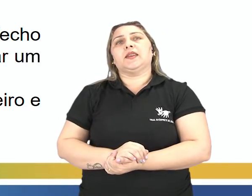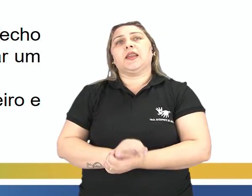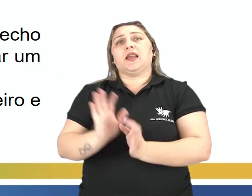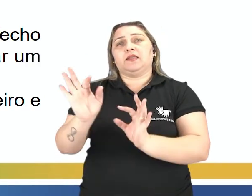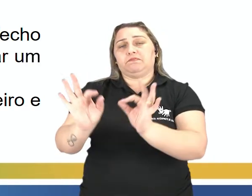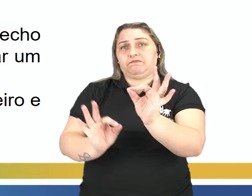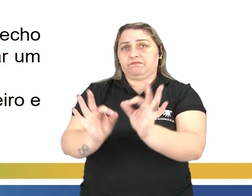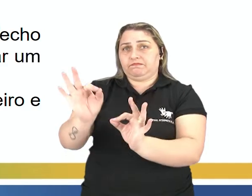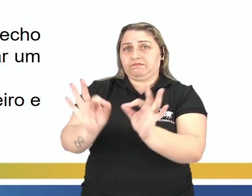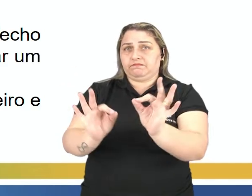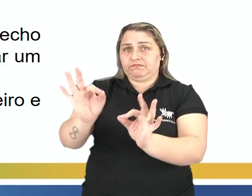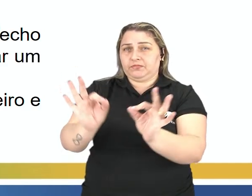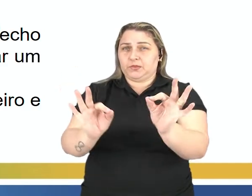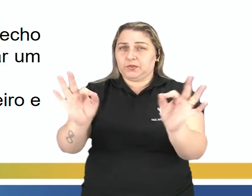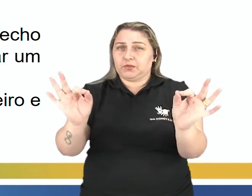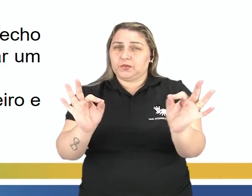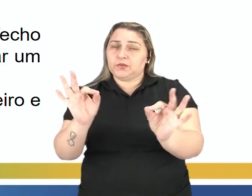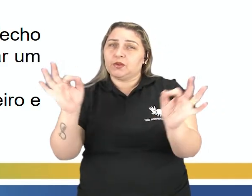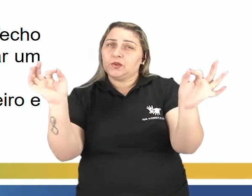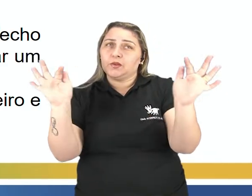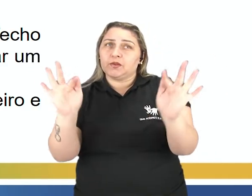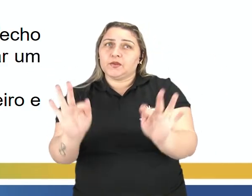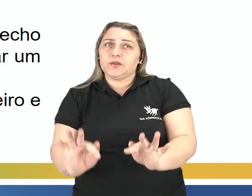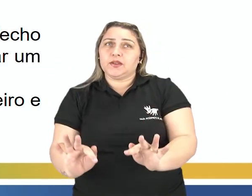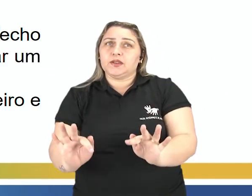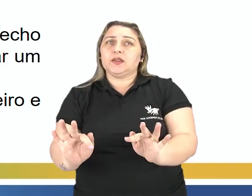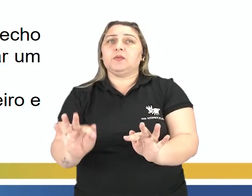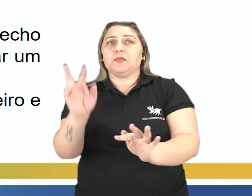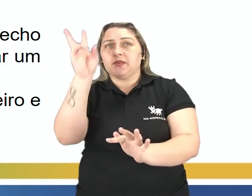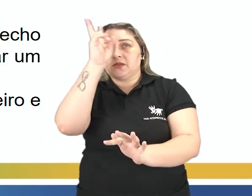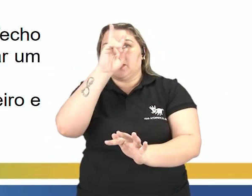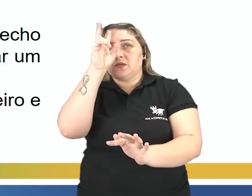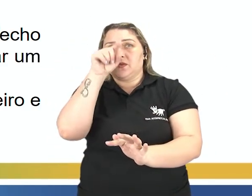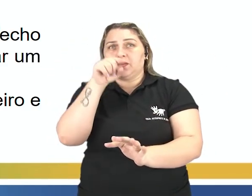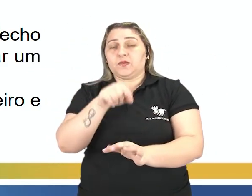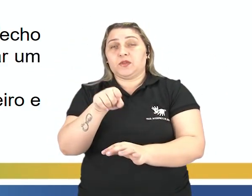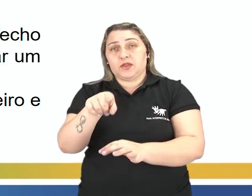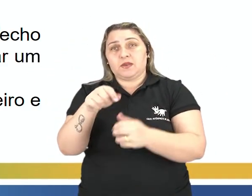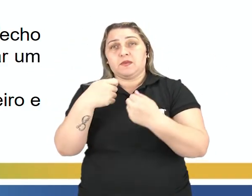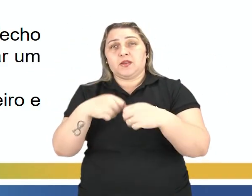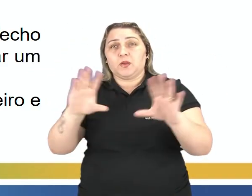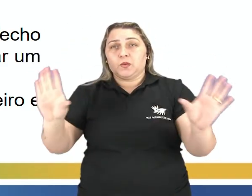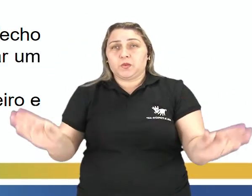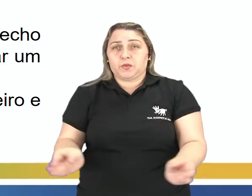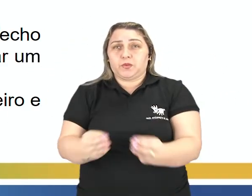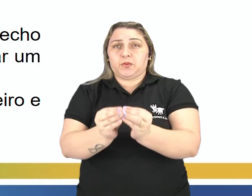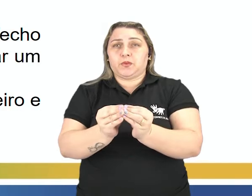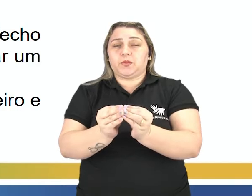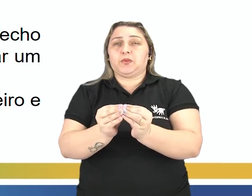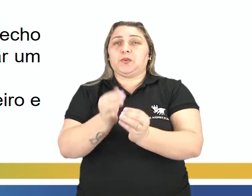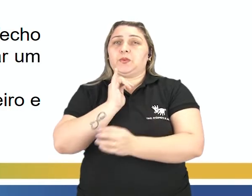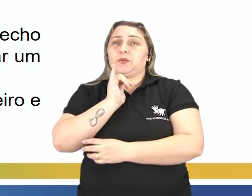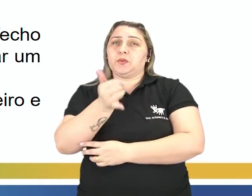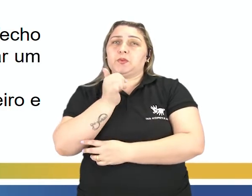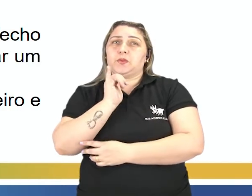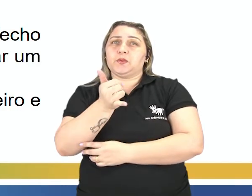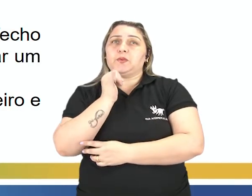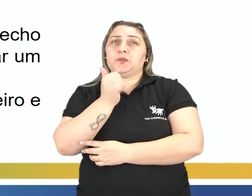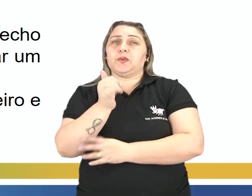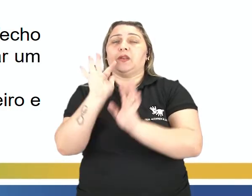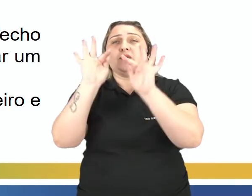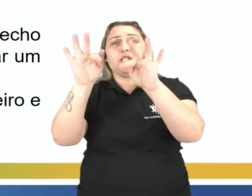contada. O quarto e último passo é a elaboração do desfecho para essa